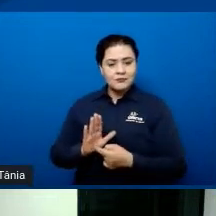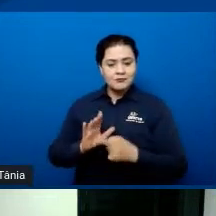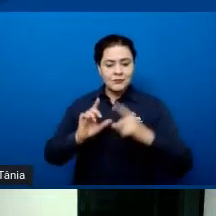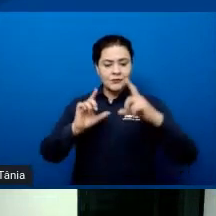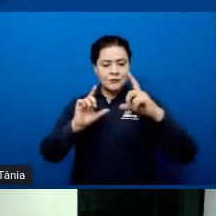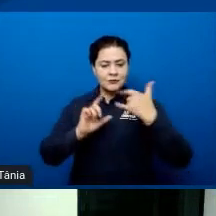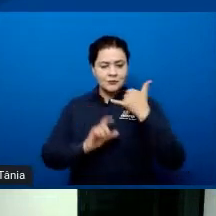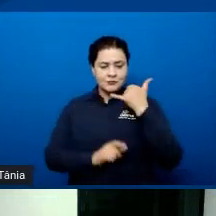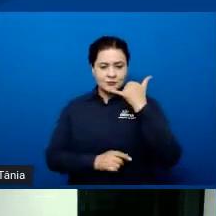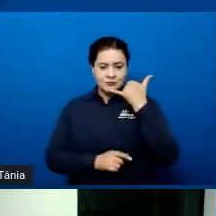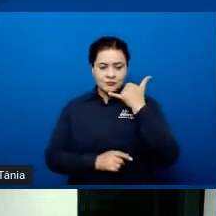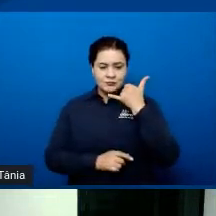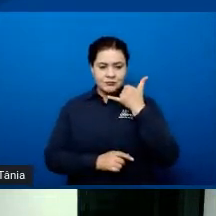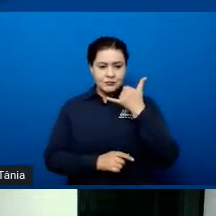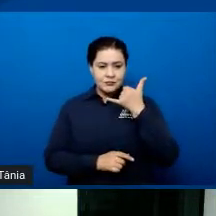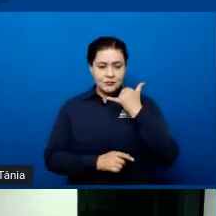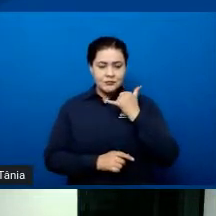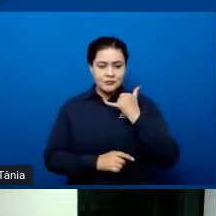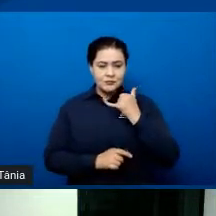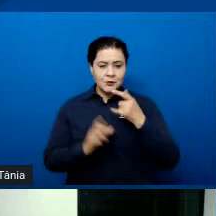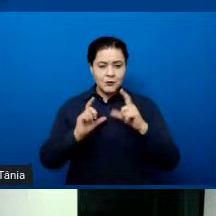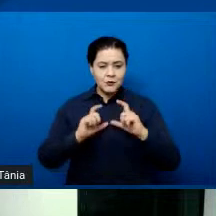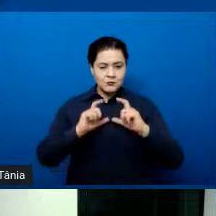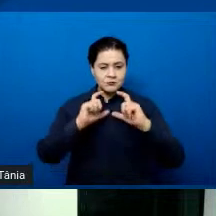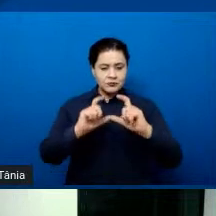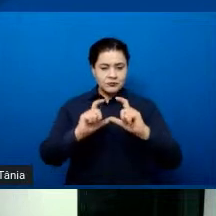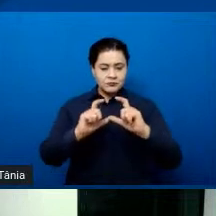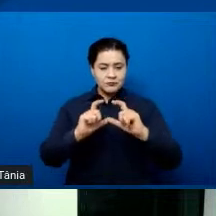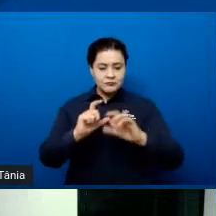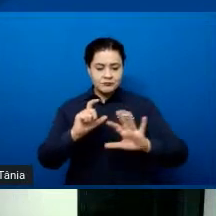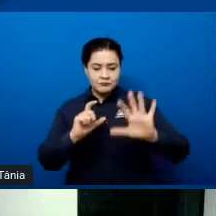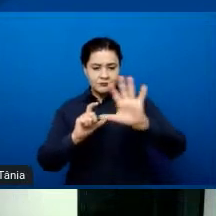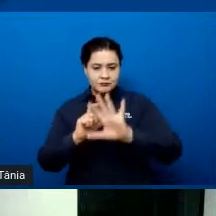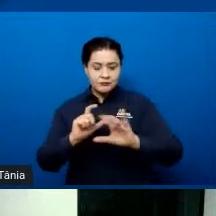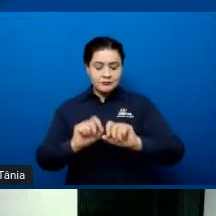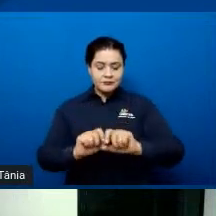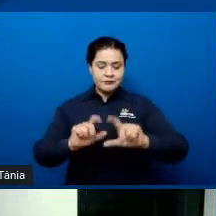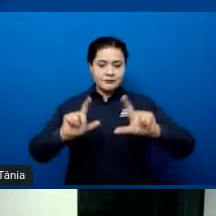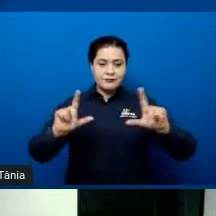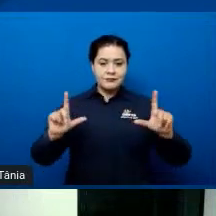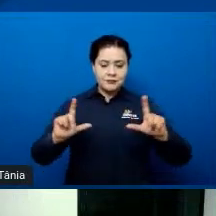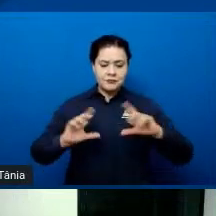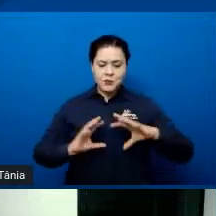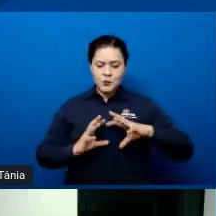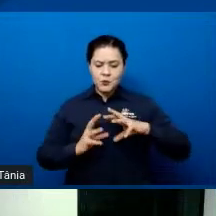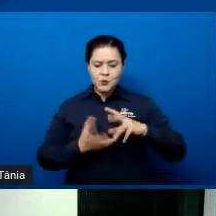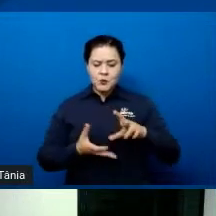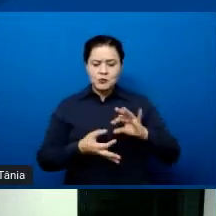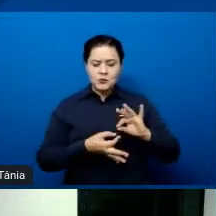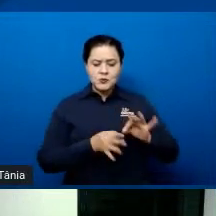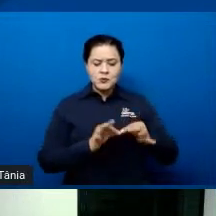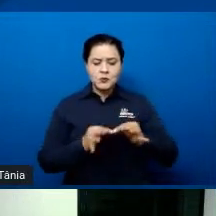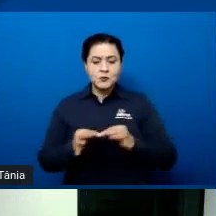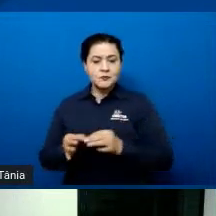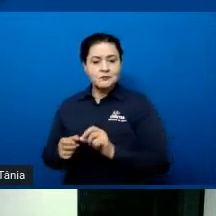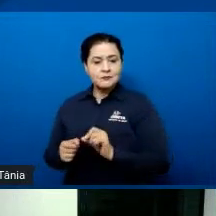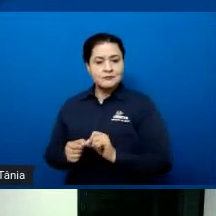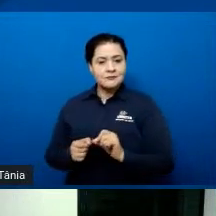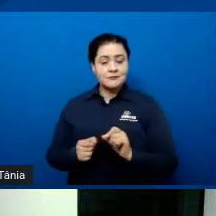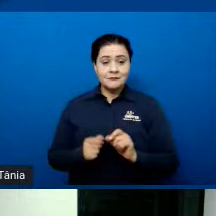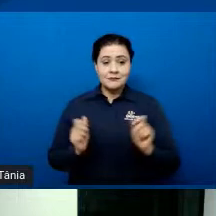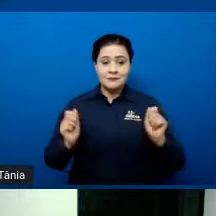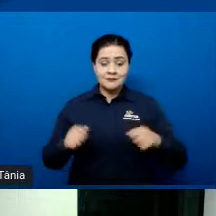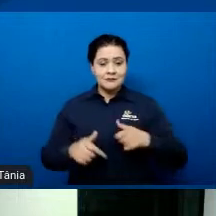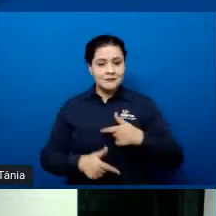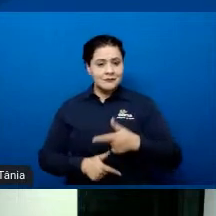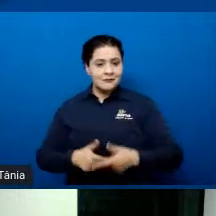celular para um objeto ou para um espaço, e ele vai abrir um mundo de possibilidades para vocês poderem trabalhar,